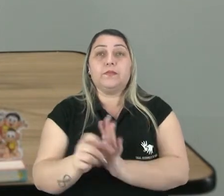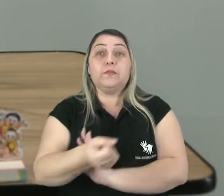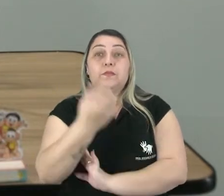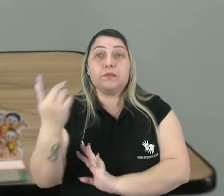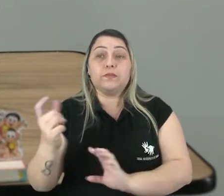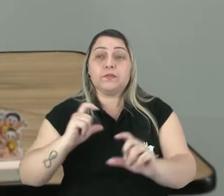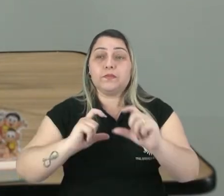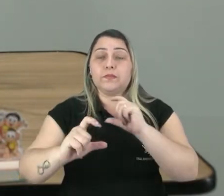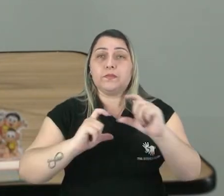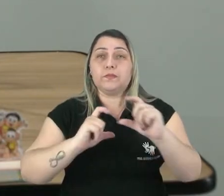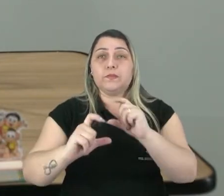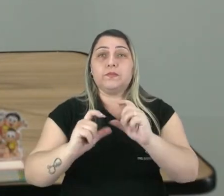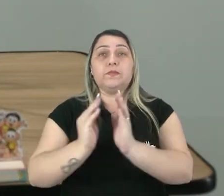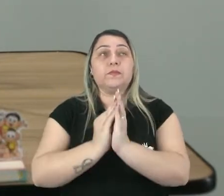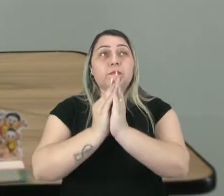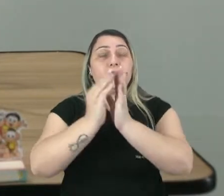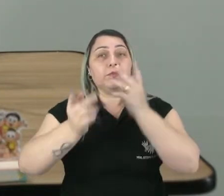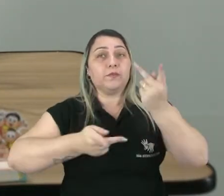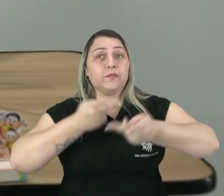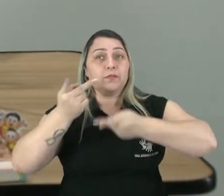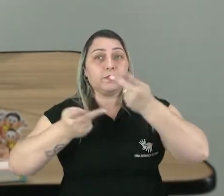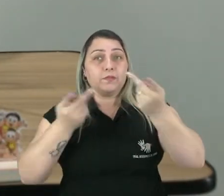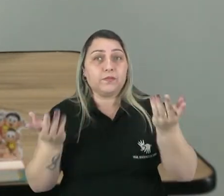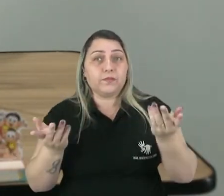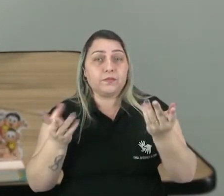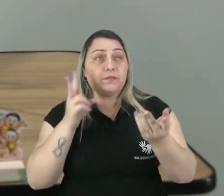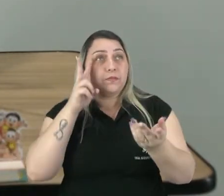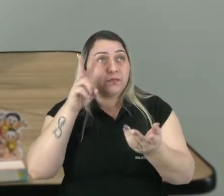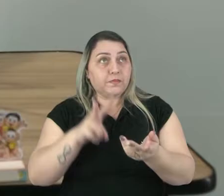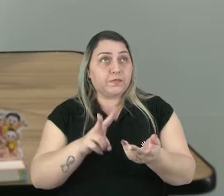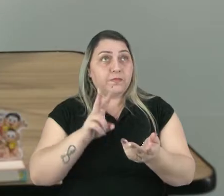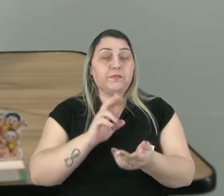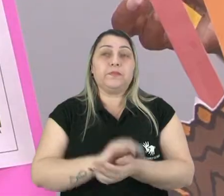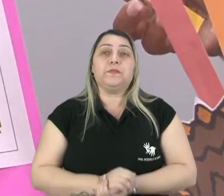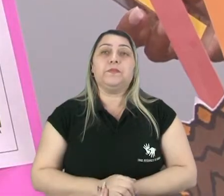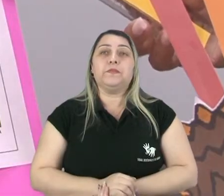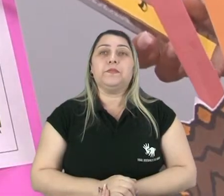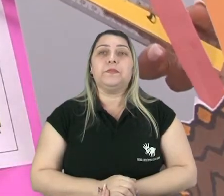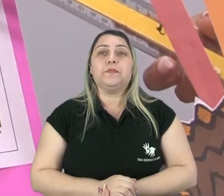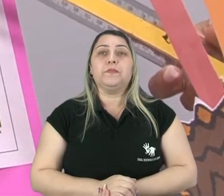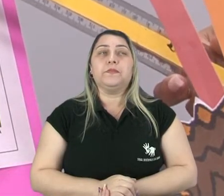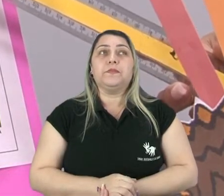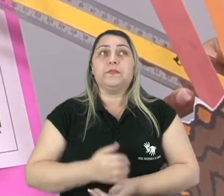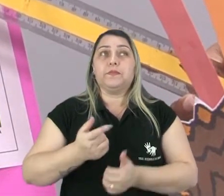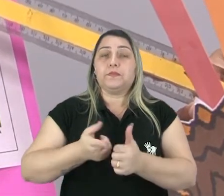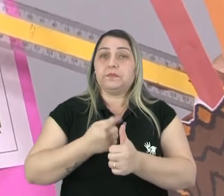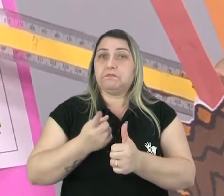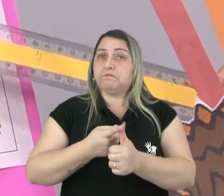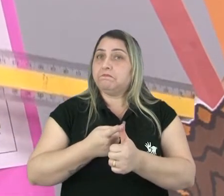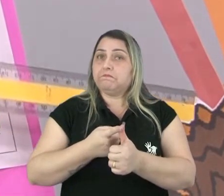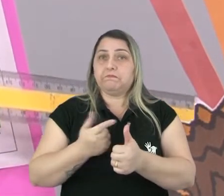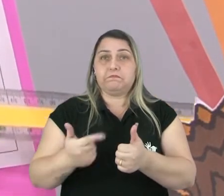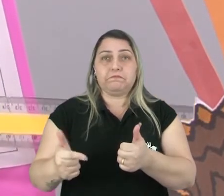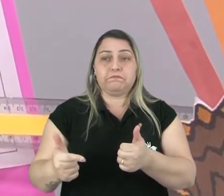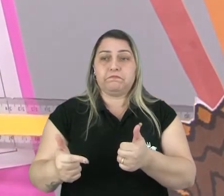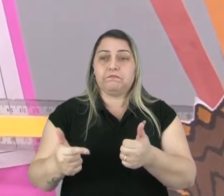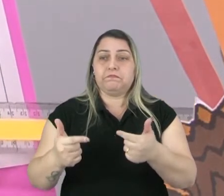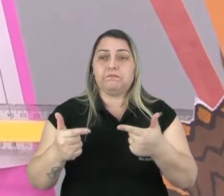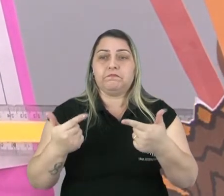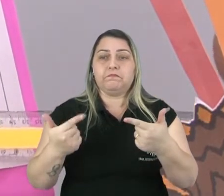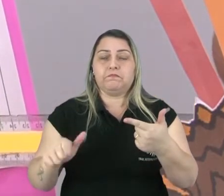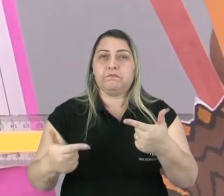quadrinhos contém balão de fala? Vamos observar? Primeiro, não.